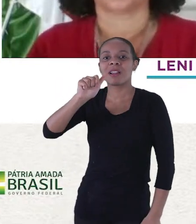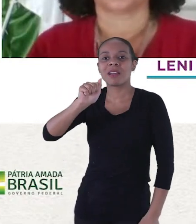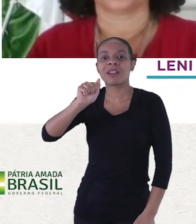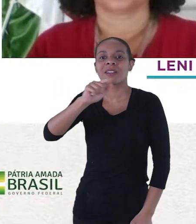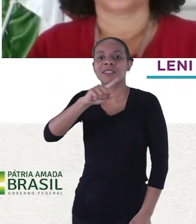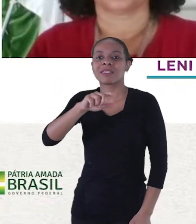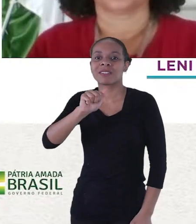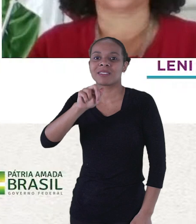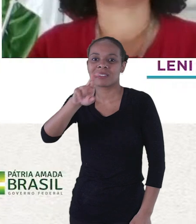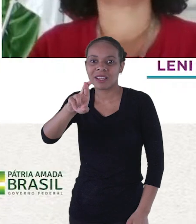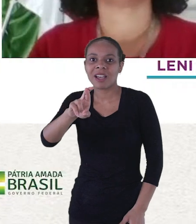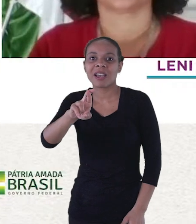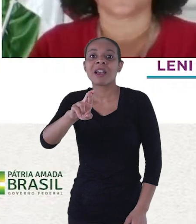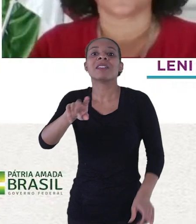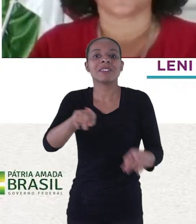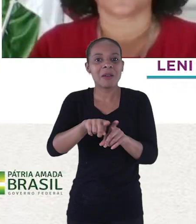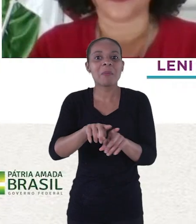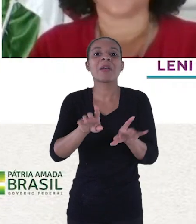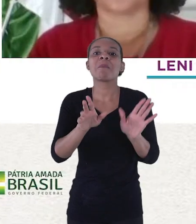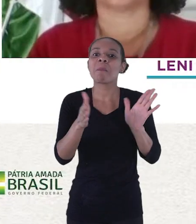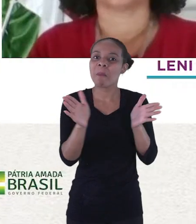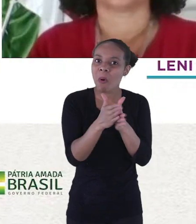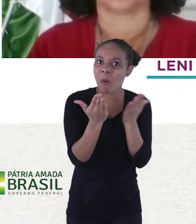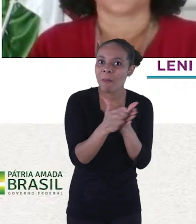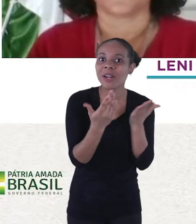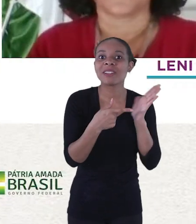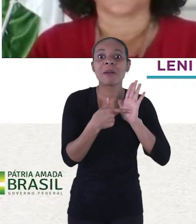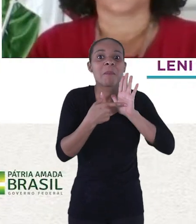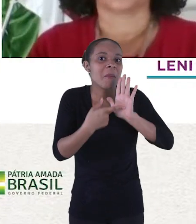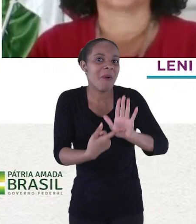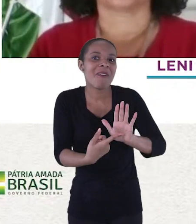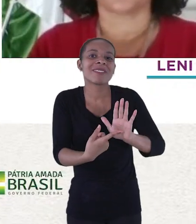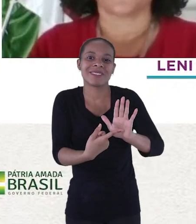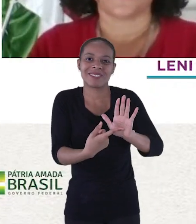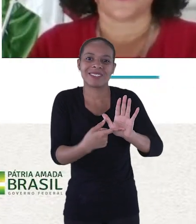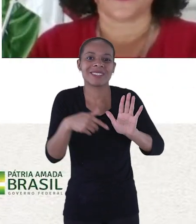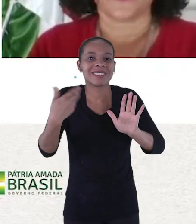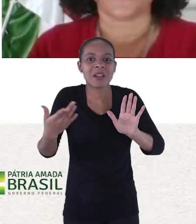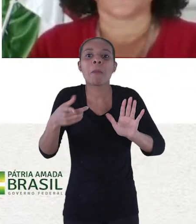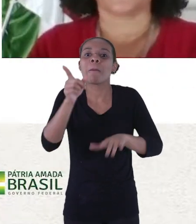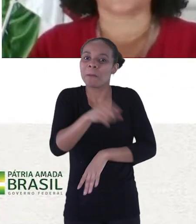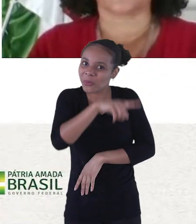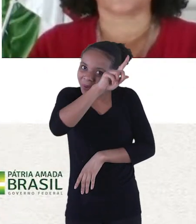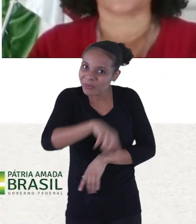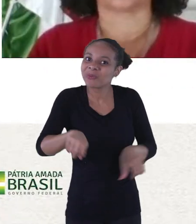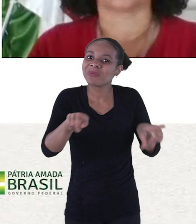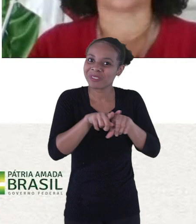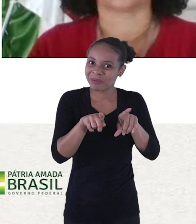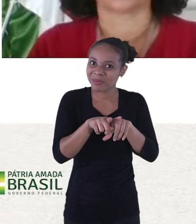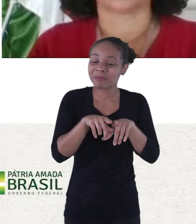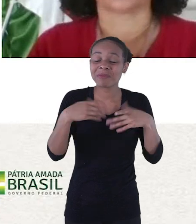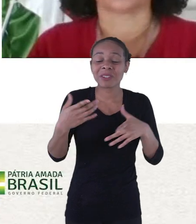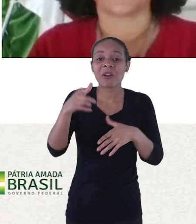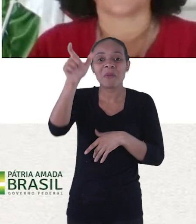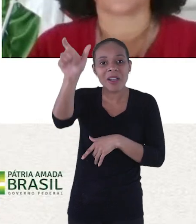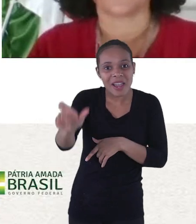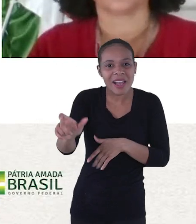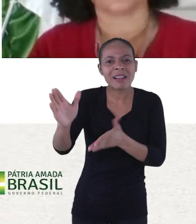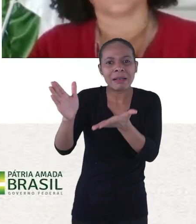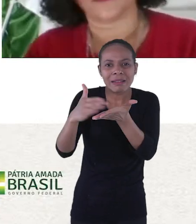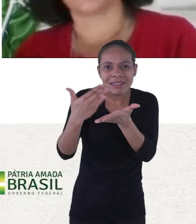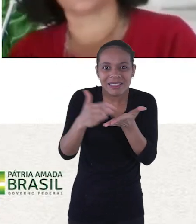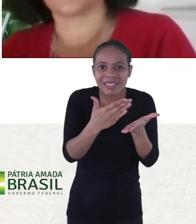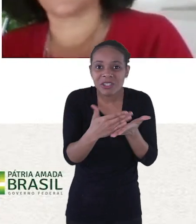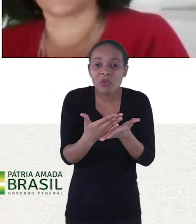como comunista, né? Então, quer dizer, o livro da Carolina ajudou a acabar com a favela do